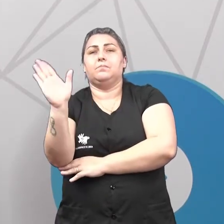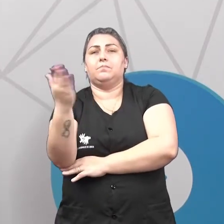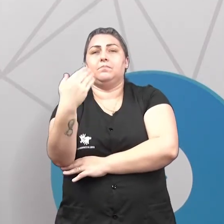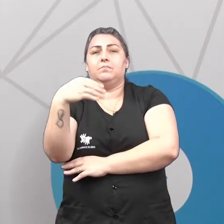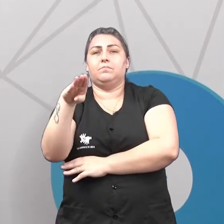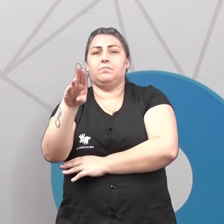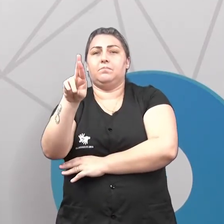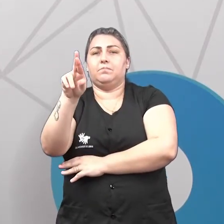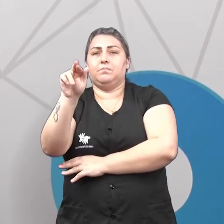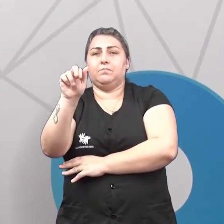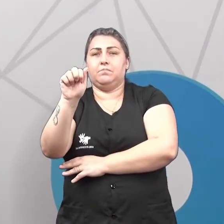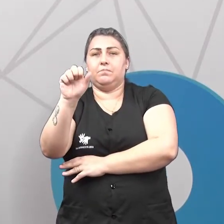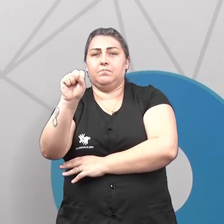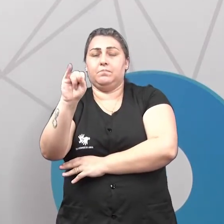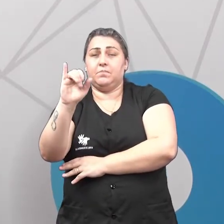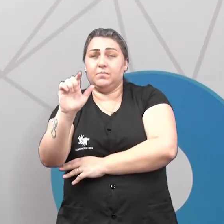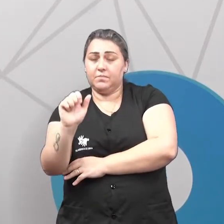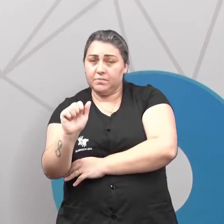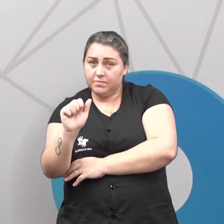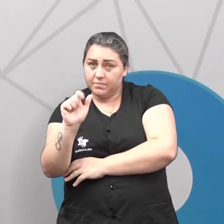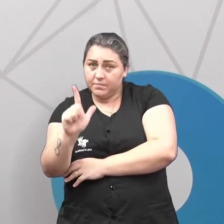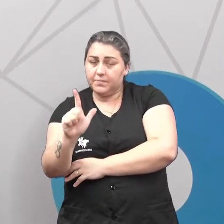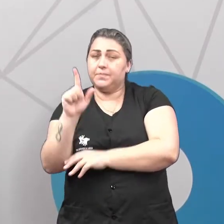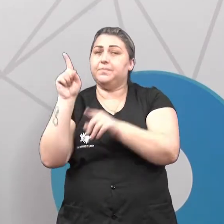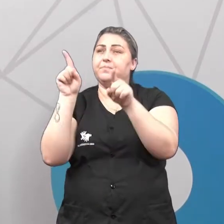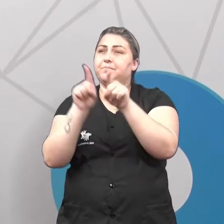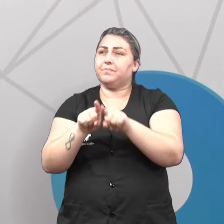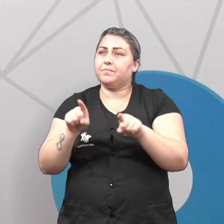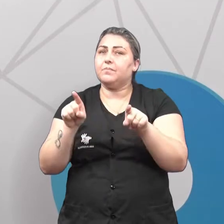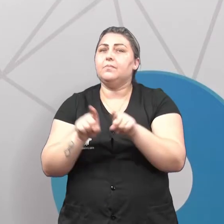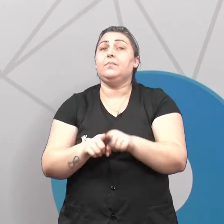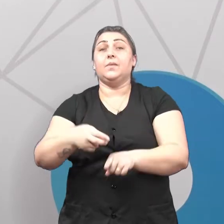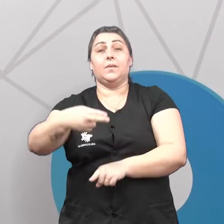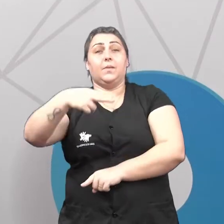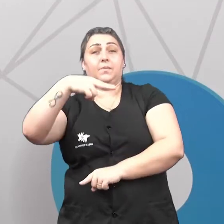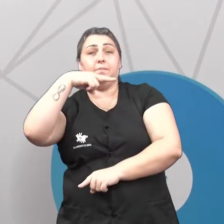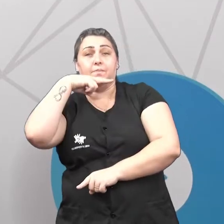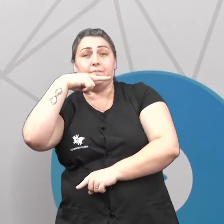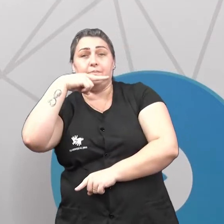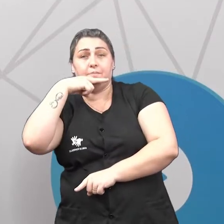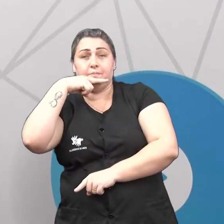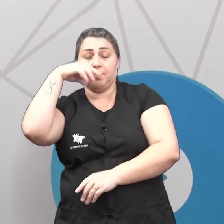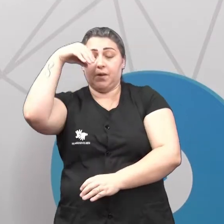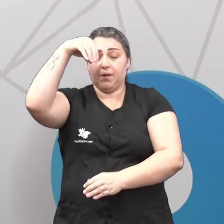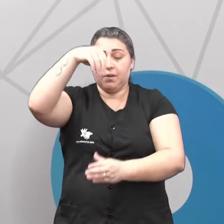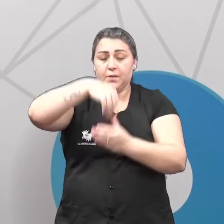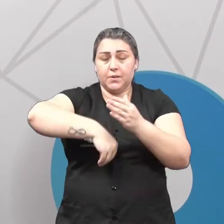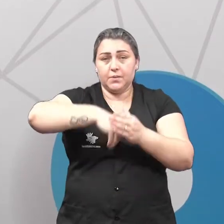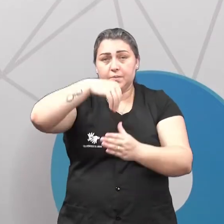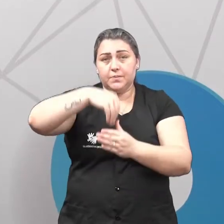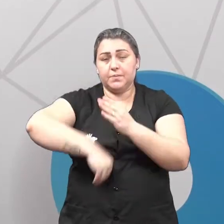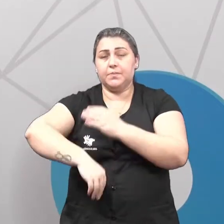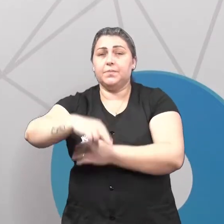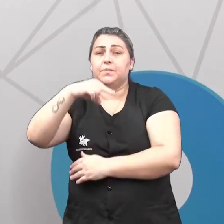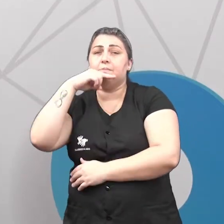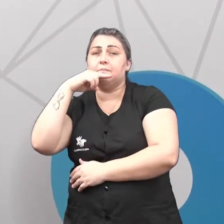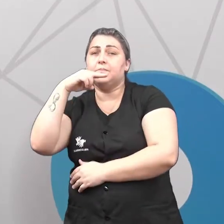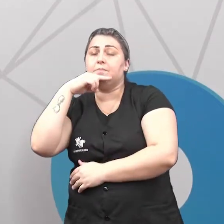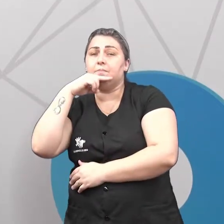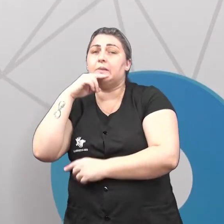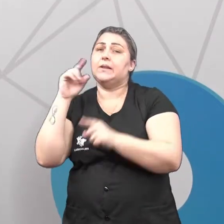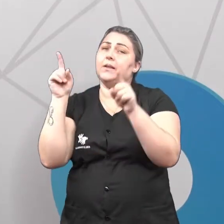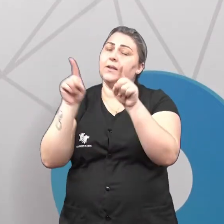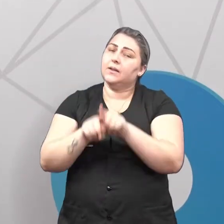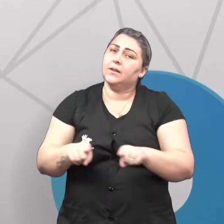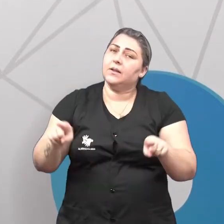momento, eles também vão investir na cana-de-açúcar, na plantação da cana-de-açúcar